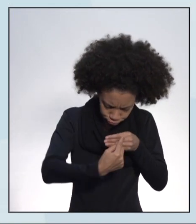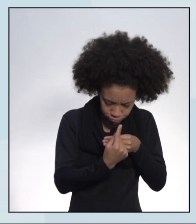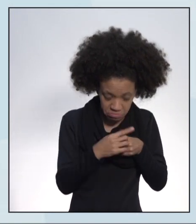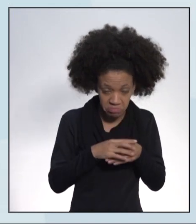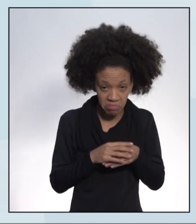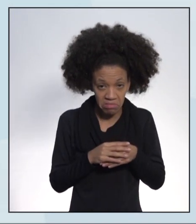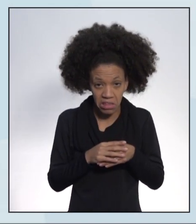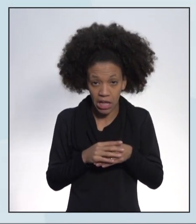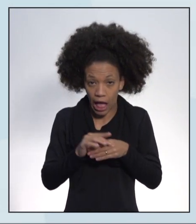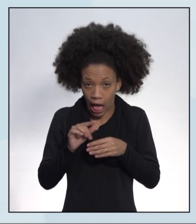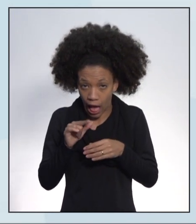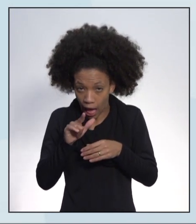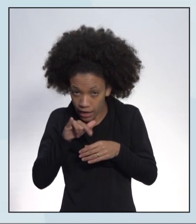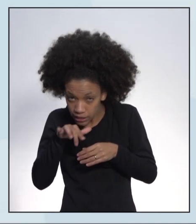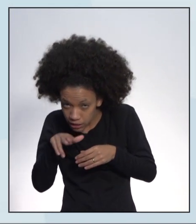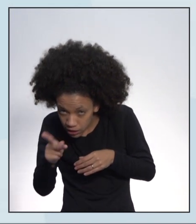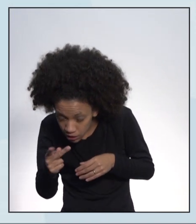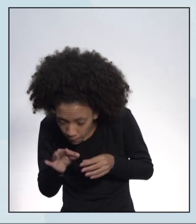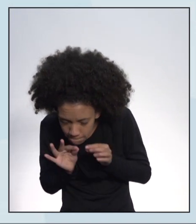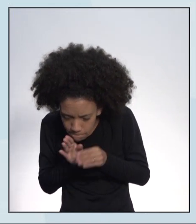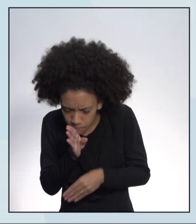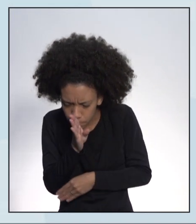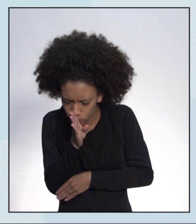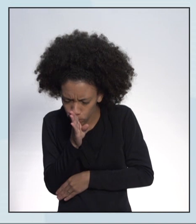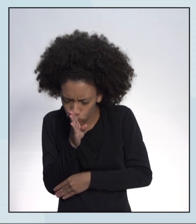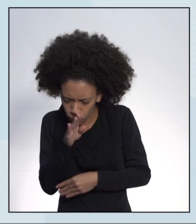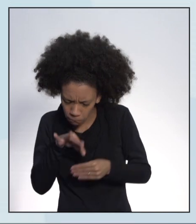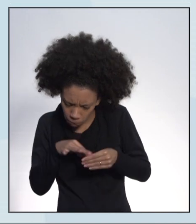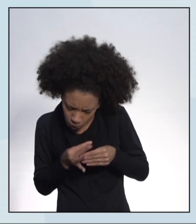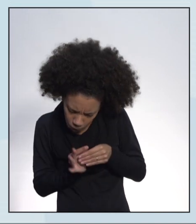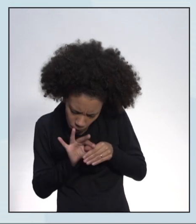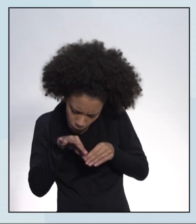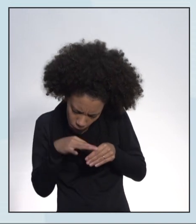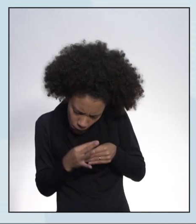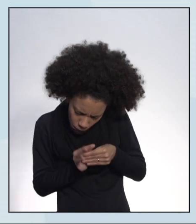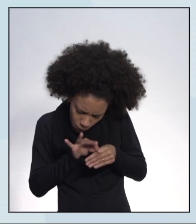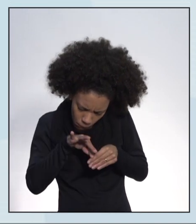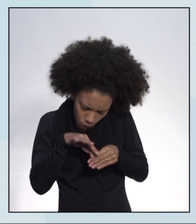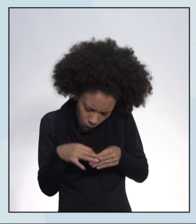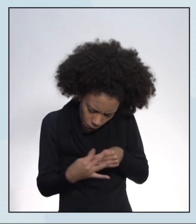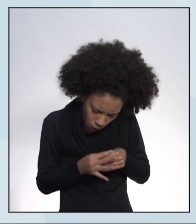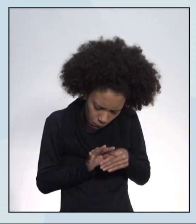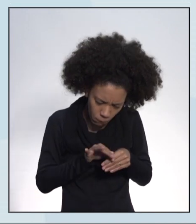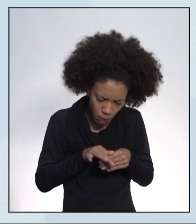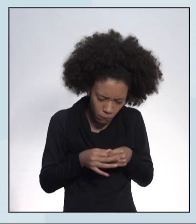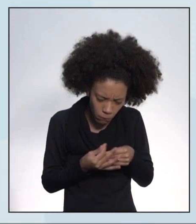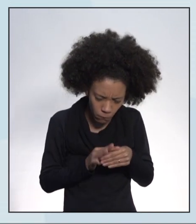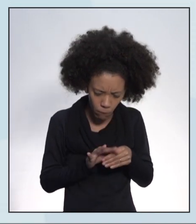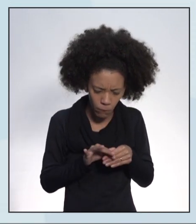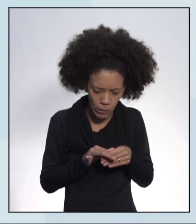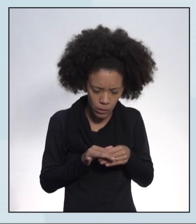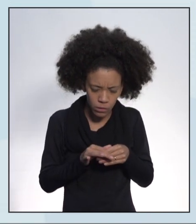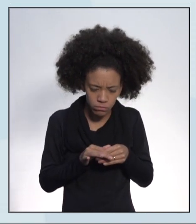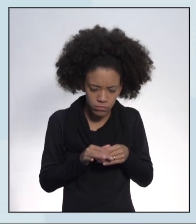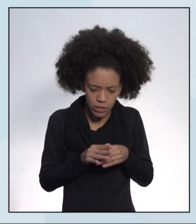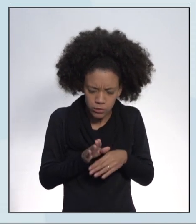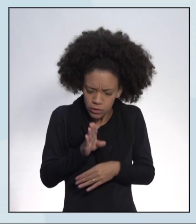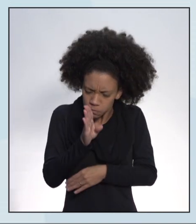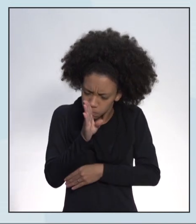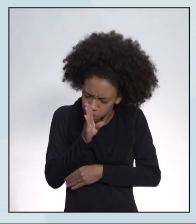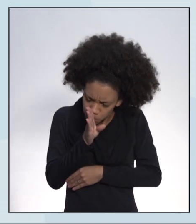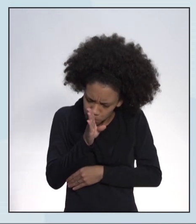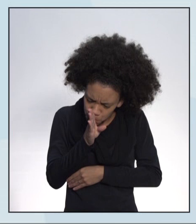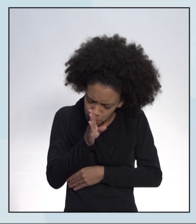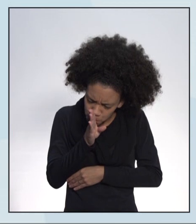linha não respondia, ia andando, buraco aberto pela agulha, era logo enchida por ela, silenciosa